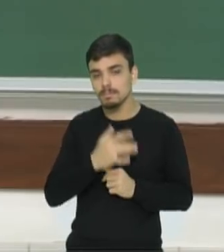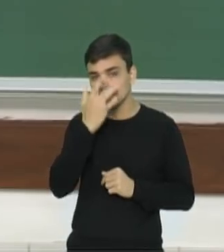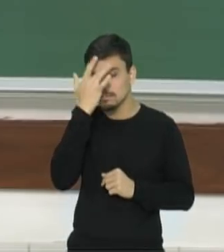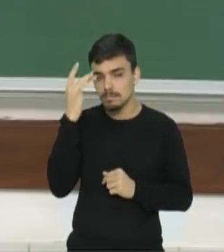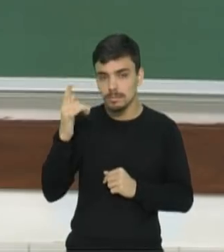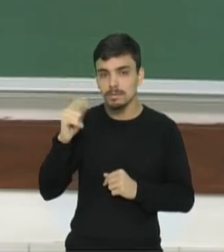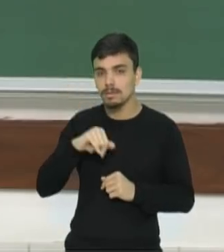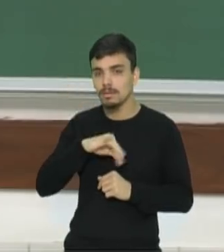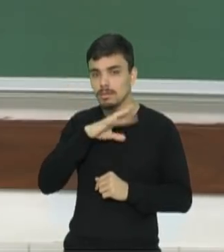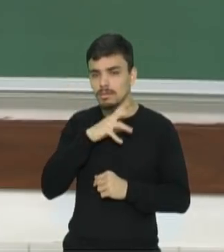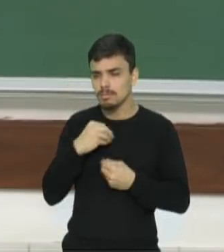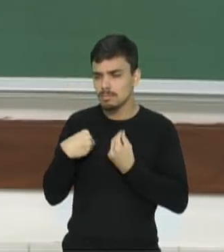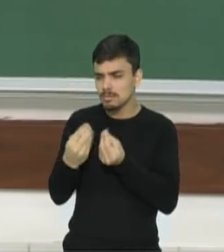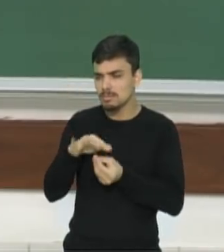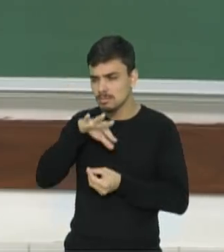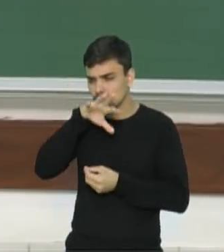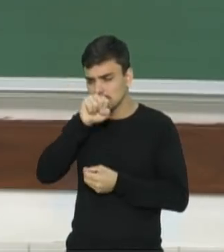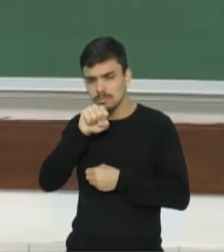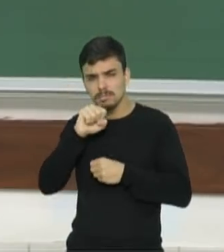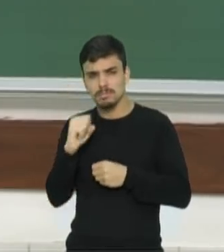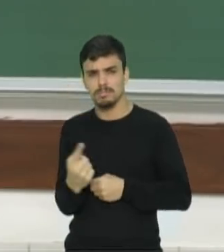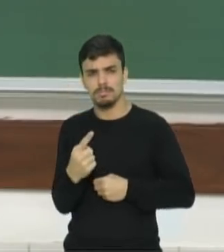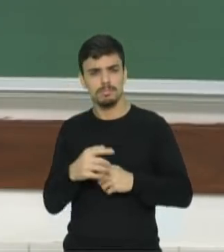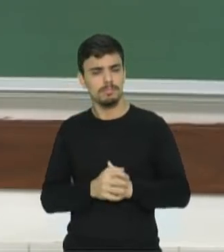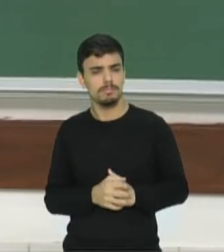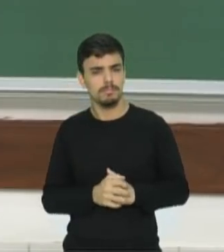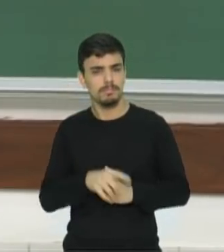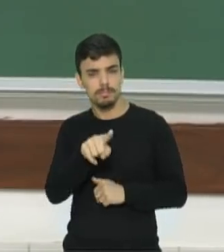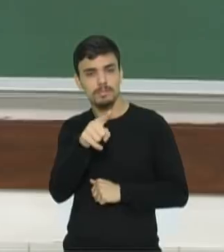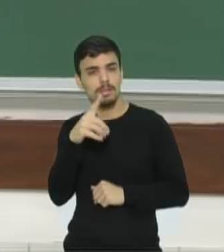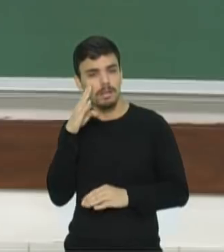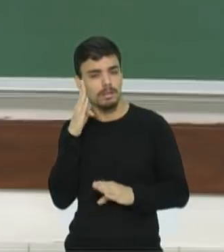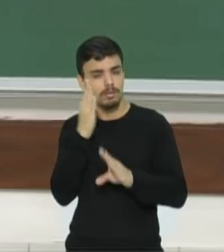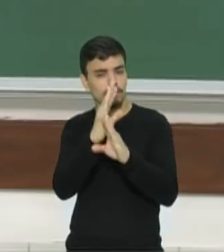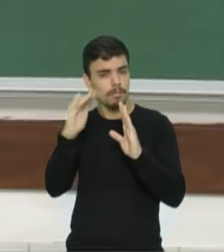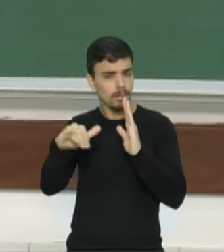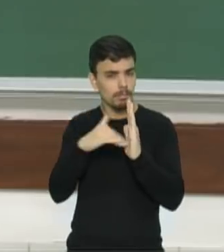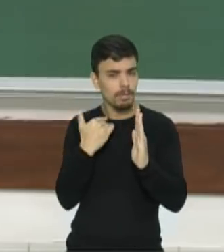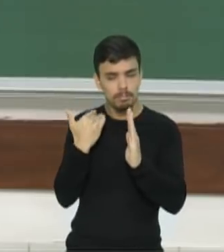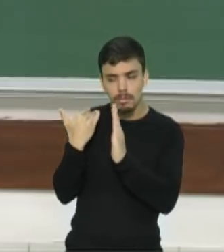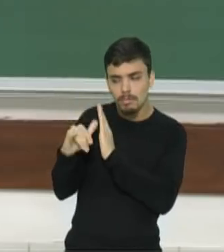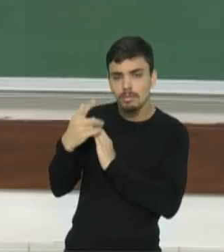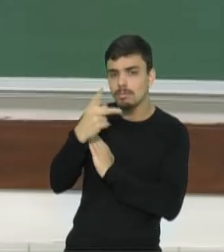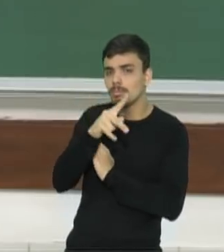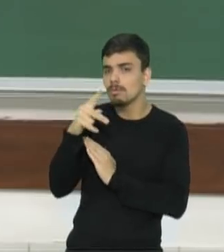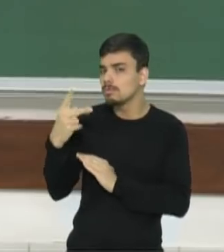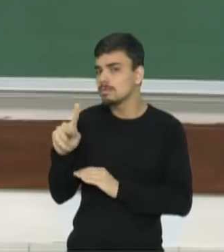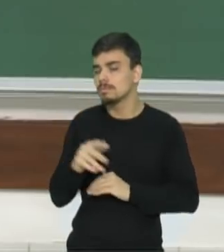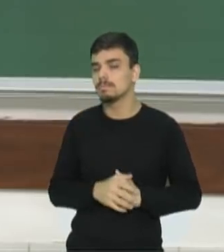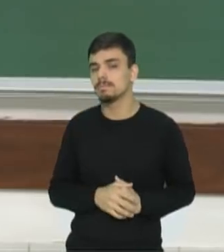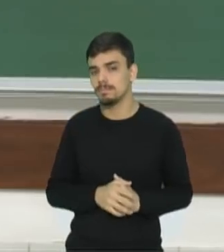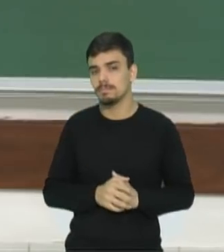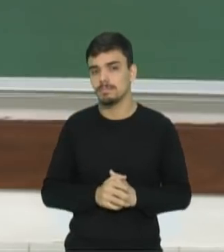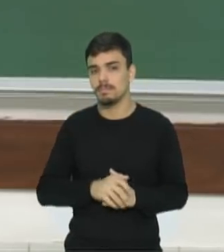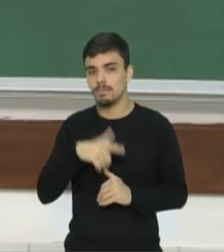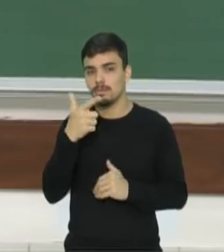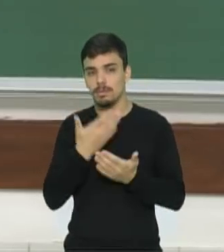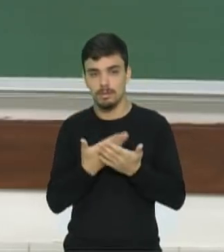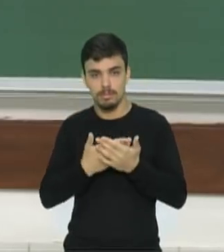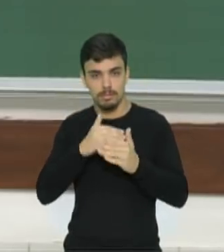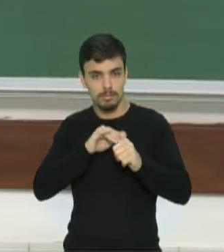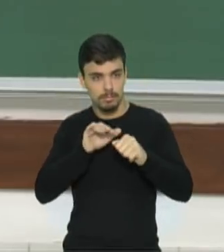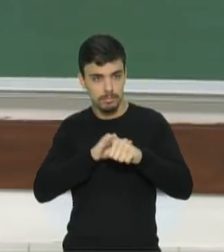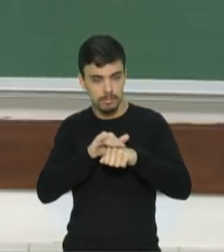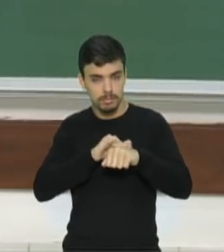dá um presente mal cheiroso, inusitado? Tenta descobrir. Manda para mim, manda para o seu professor. Na próxima aula nós conversamos mais sobre